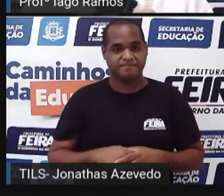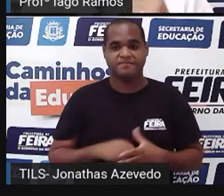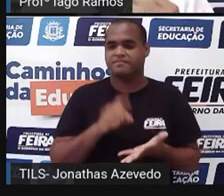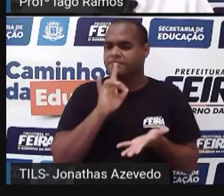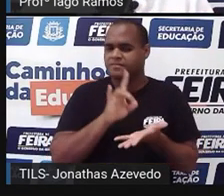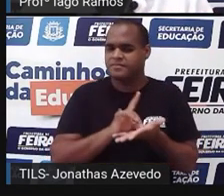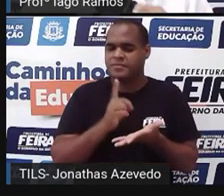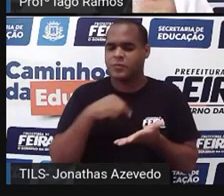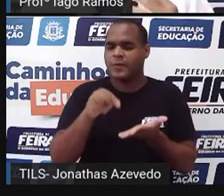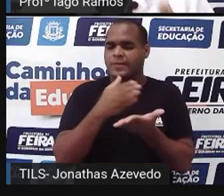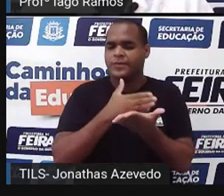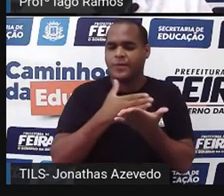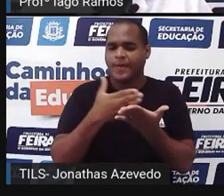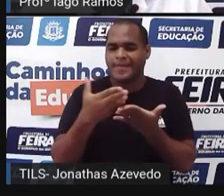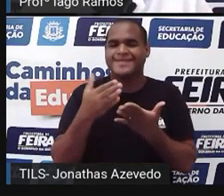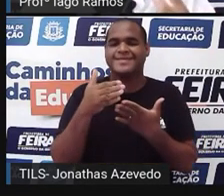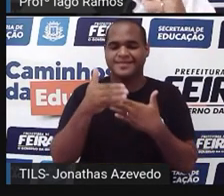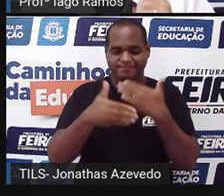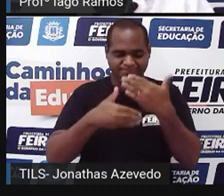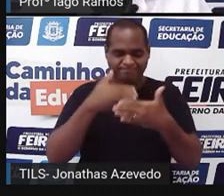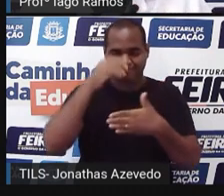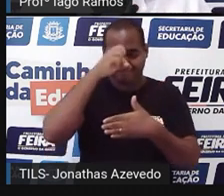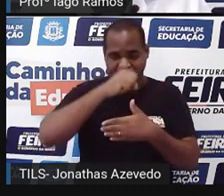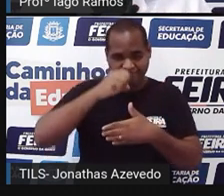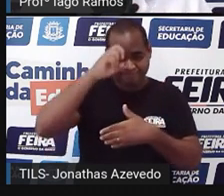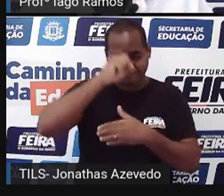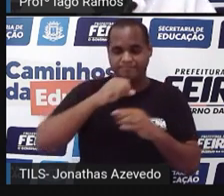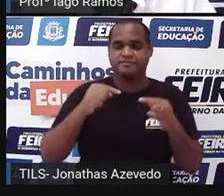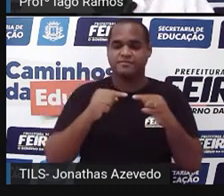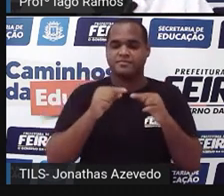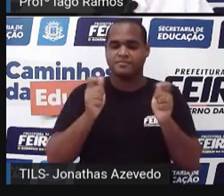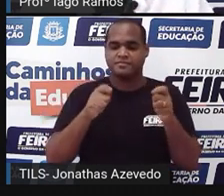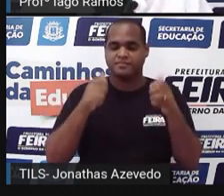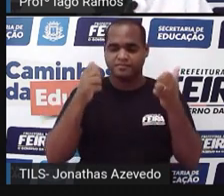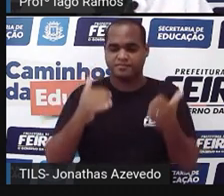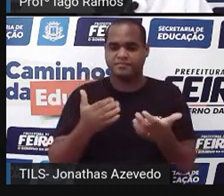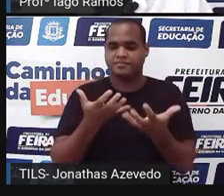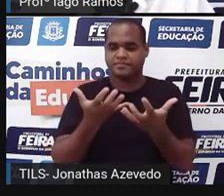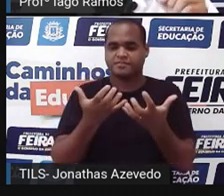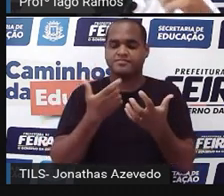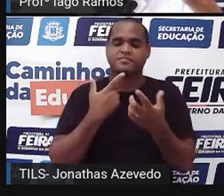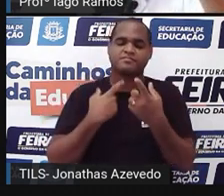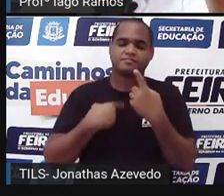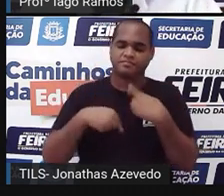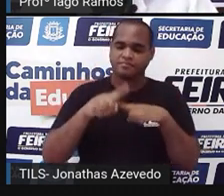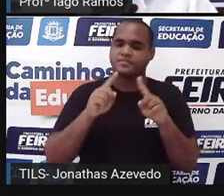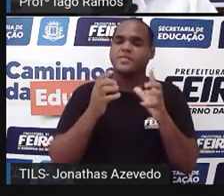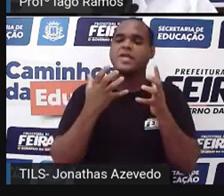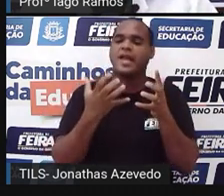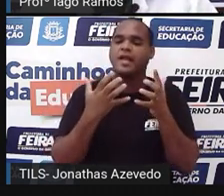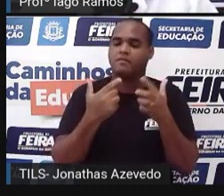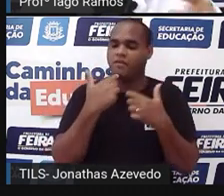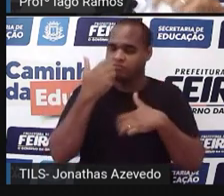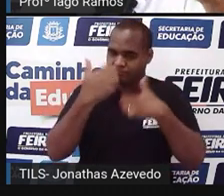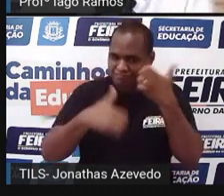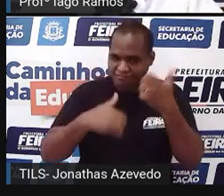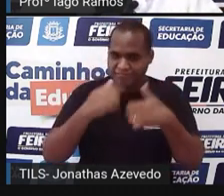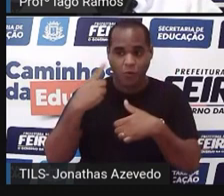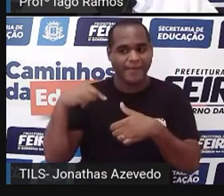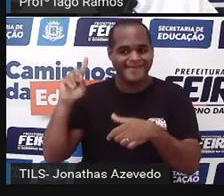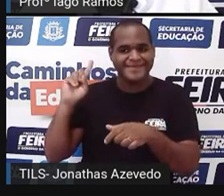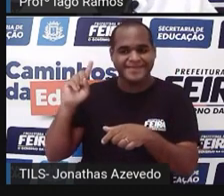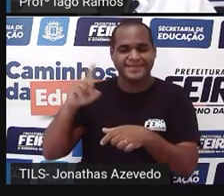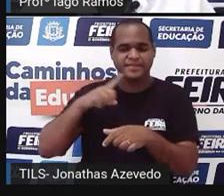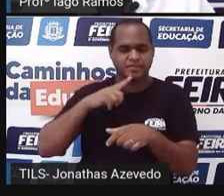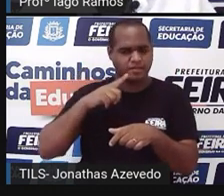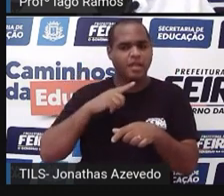a gente começa a aprender nessa aula eu já estou carente dizer que uma outra aula a